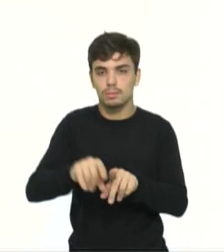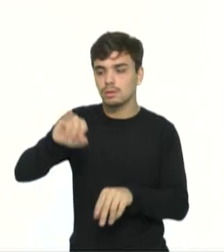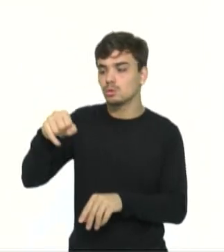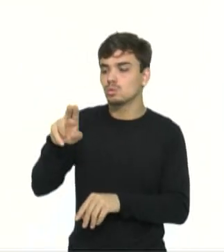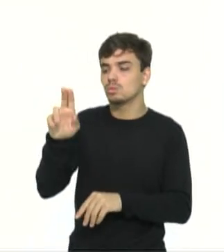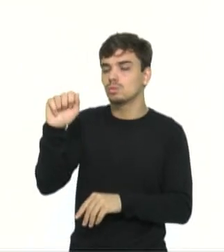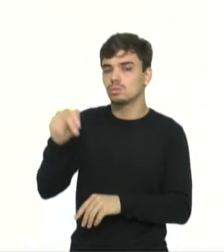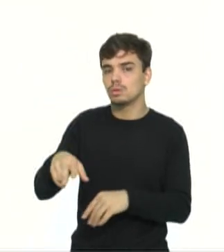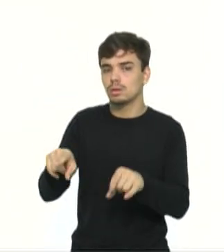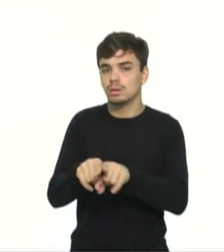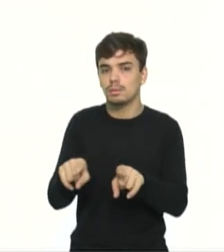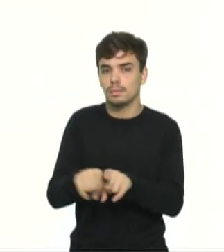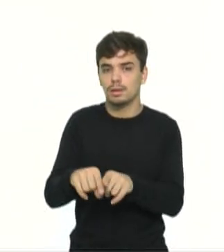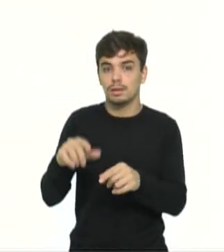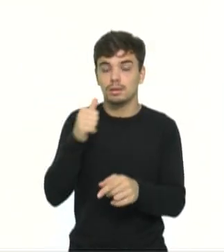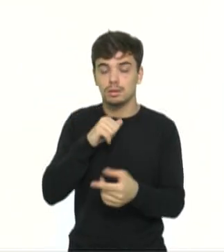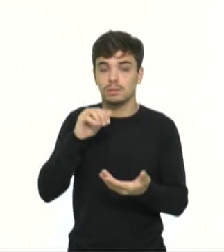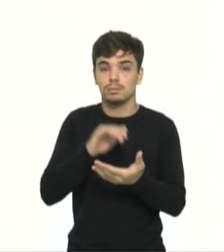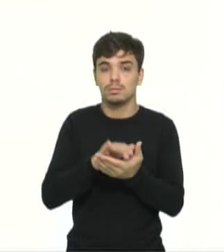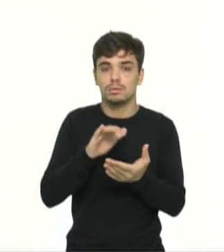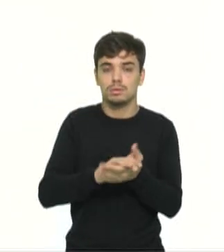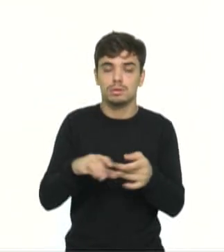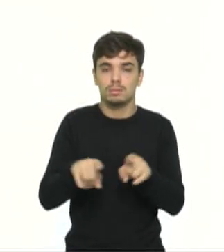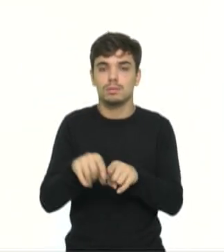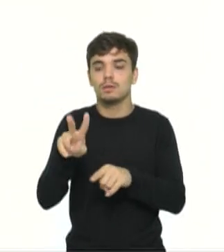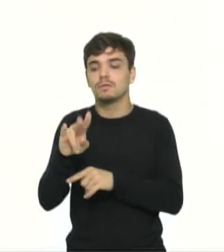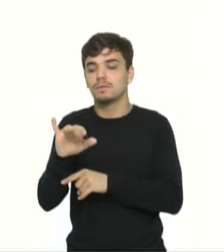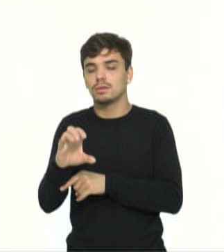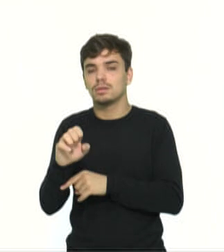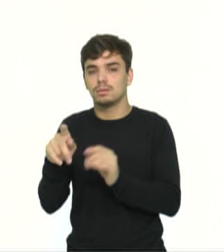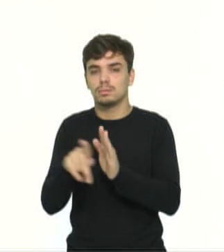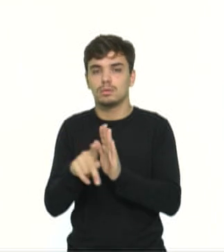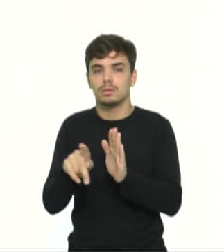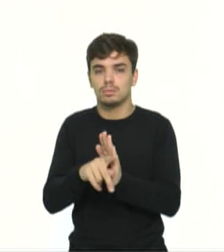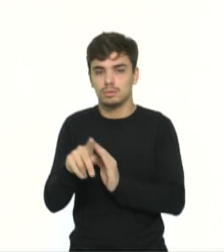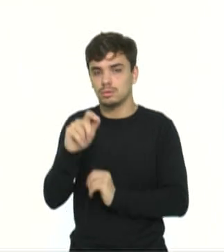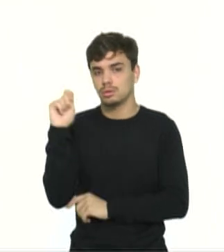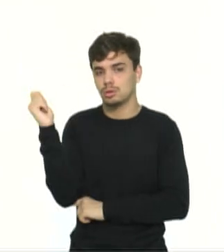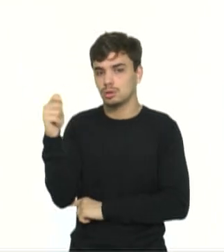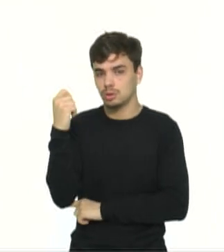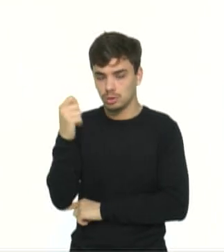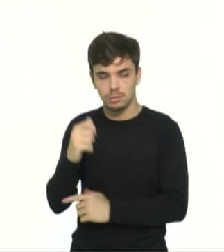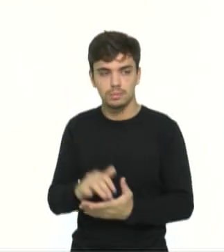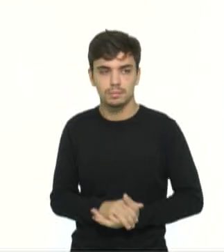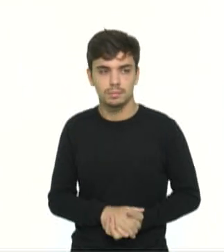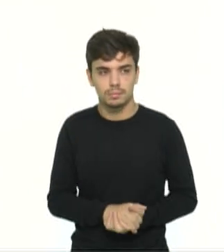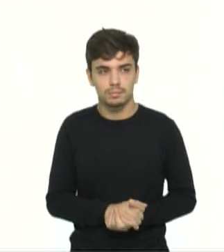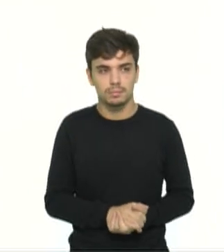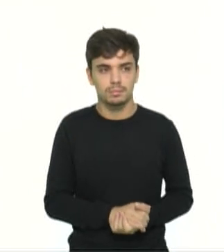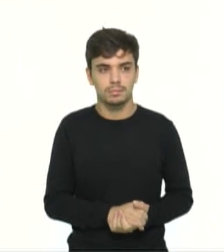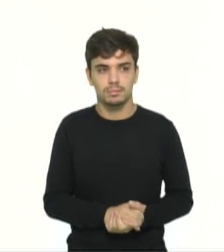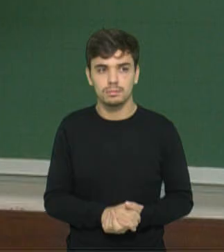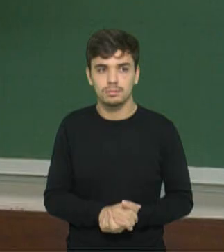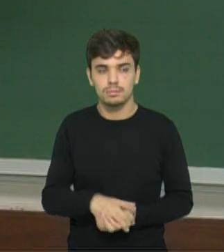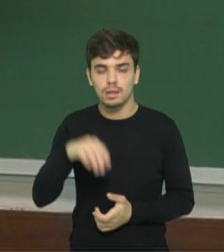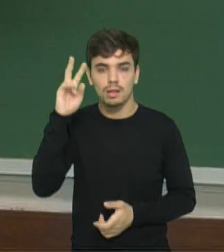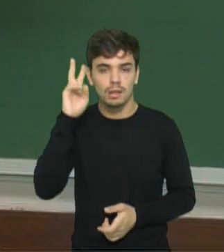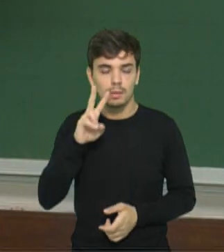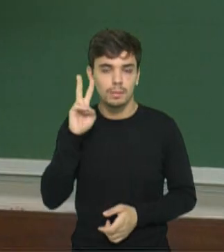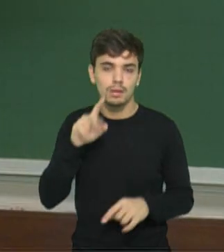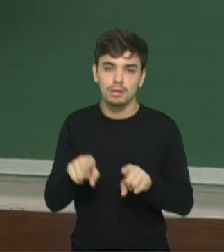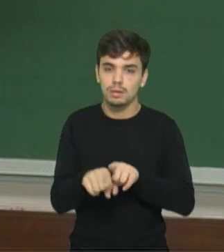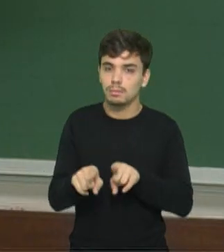Perón e a sua esposa e vice-presidente da Argentina, Estela Martínez Perón, conhecida como Isabelita. Então, lembrando aí que o